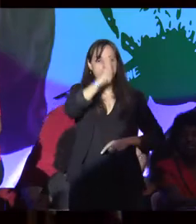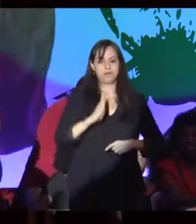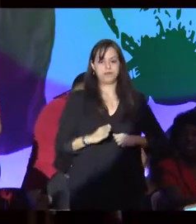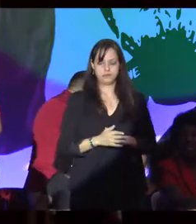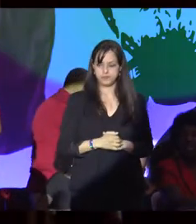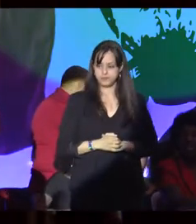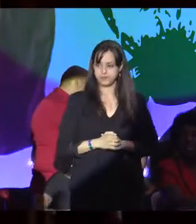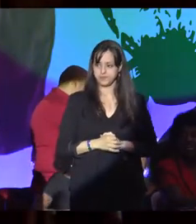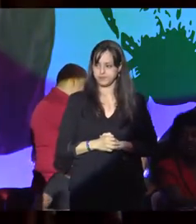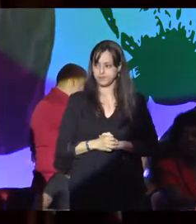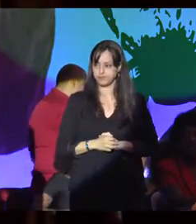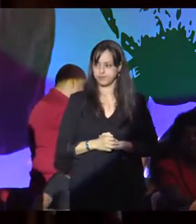brasileiro. Já.